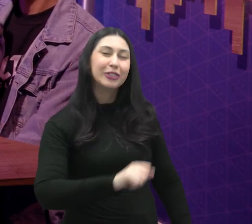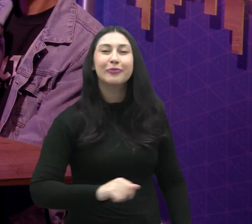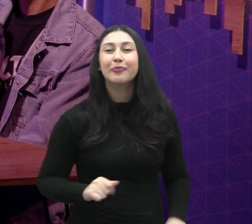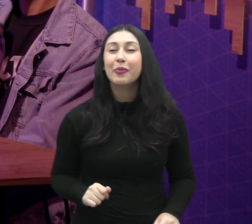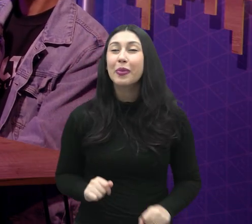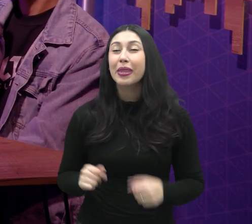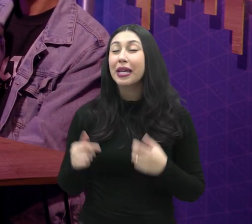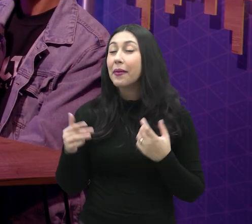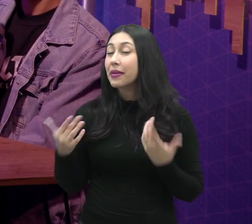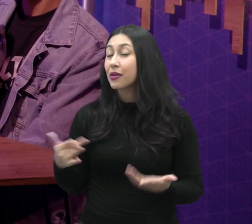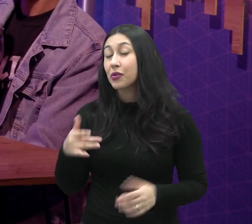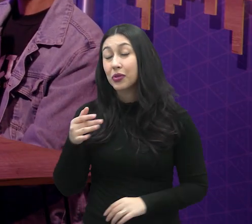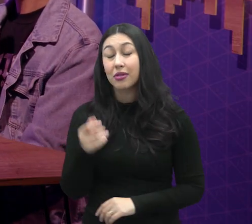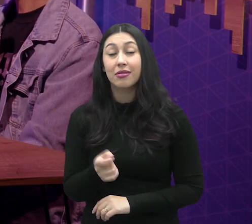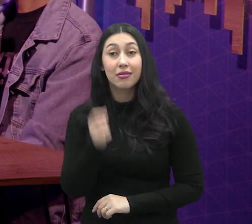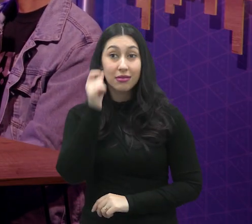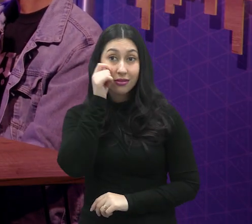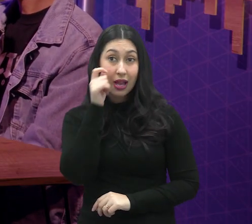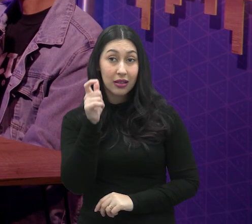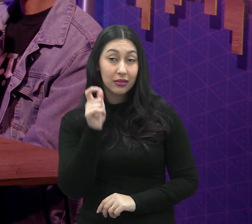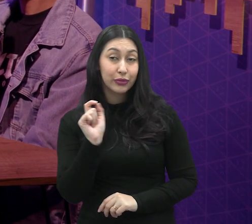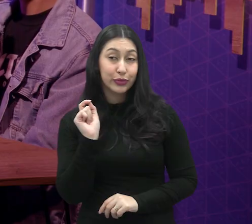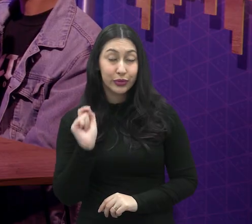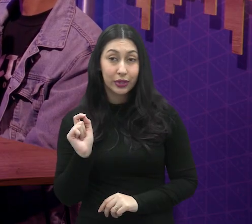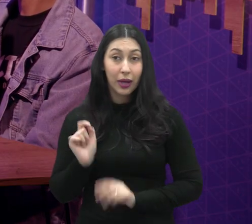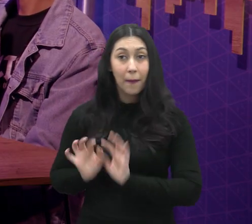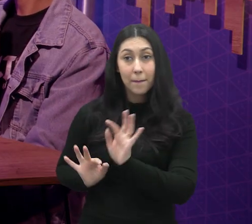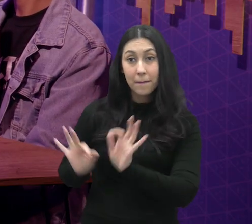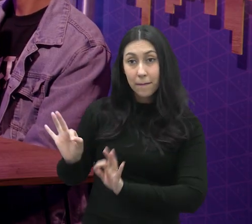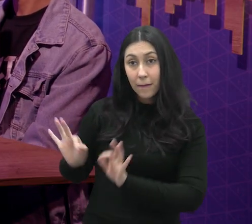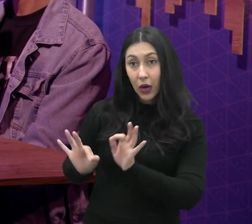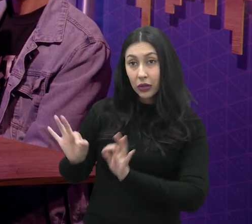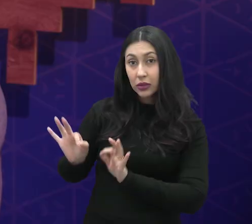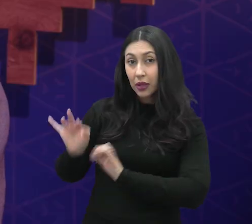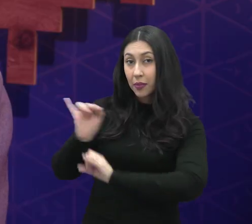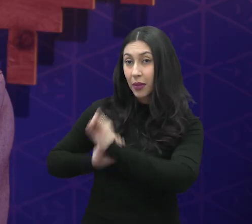acho muito interessante essa questão da